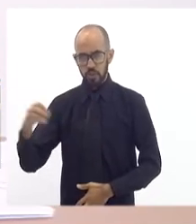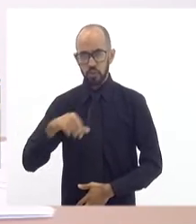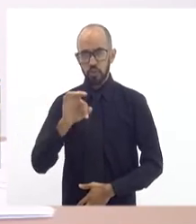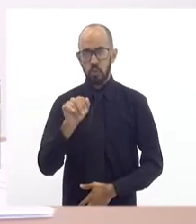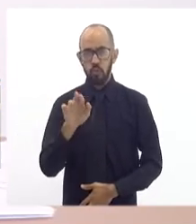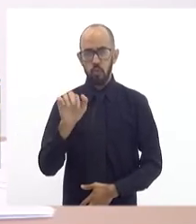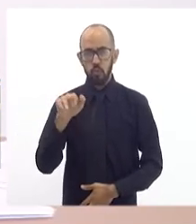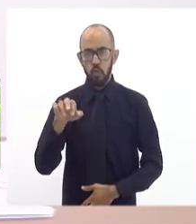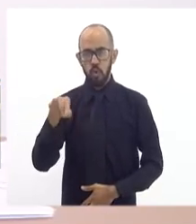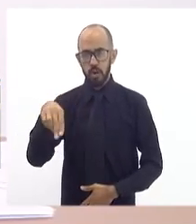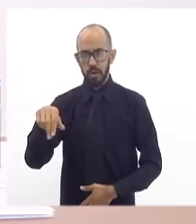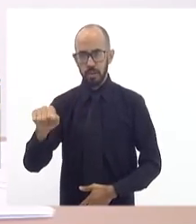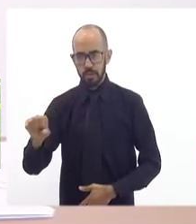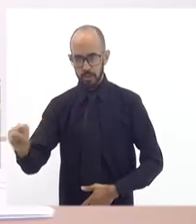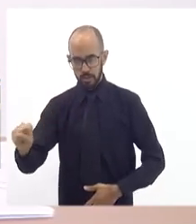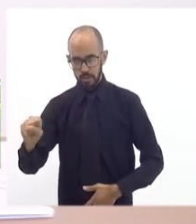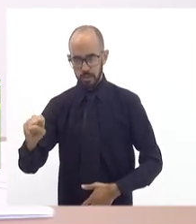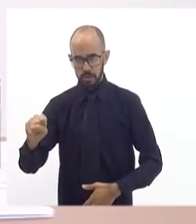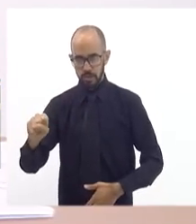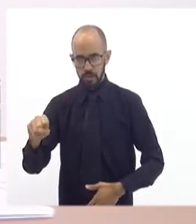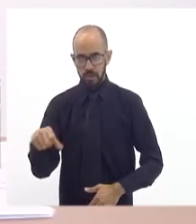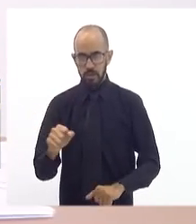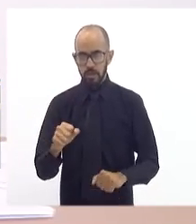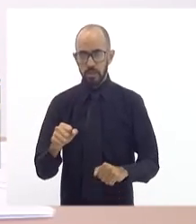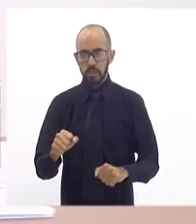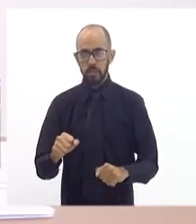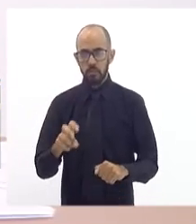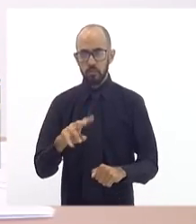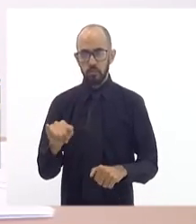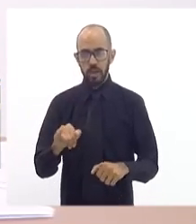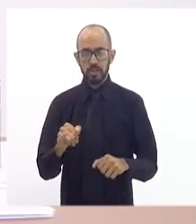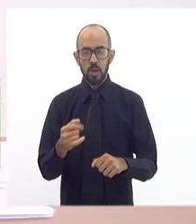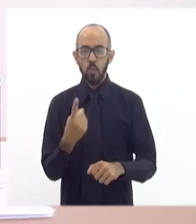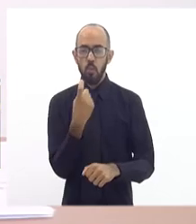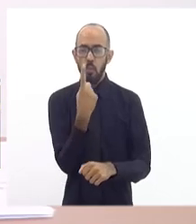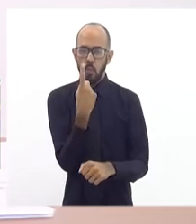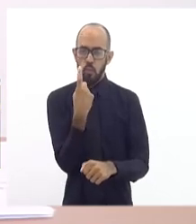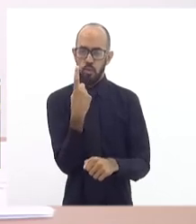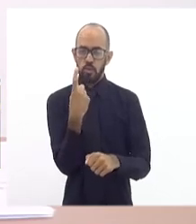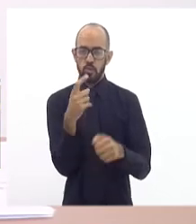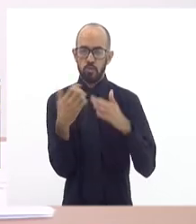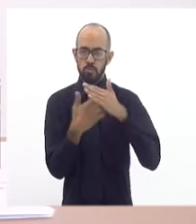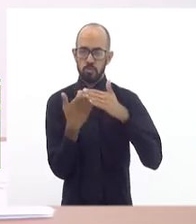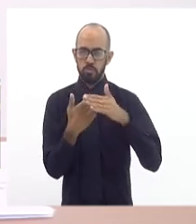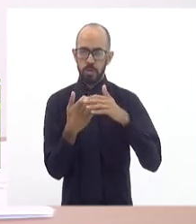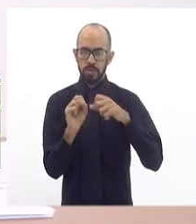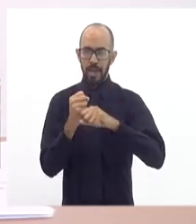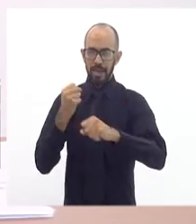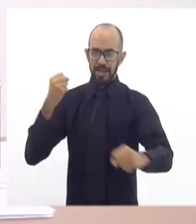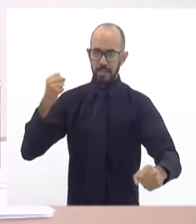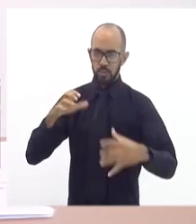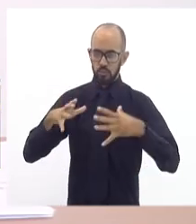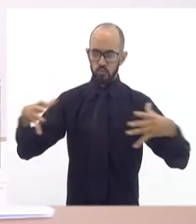flutuantes gerador de energia sendo o único e grande empreendimento e na verdade nós temos que esse